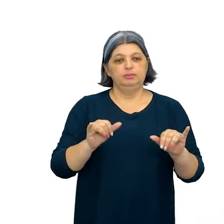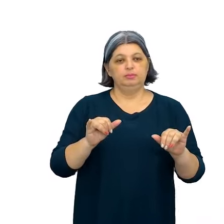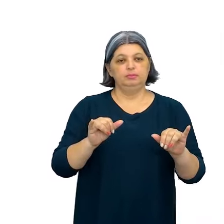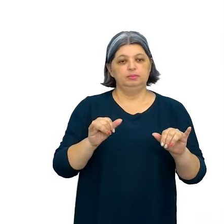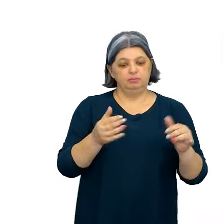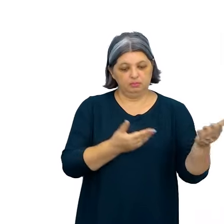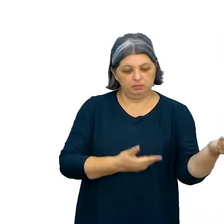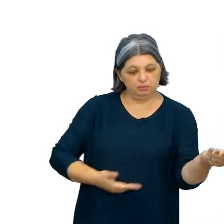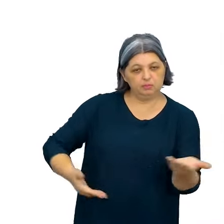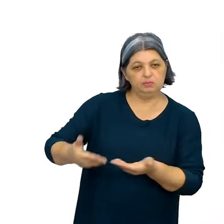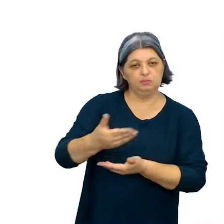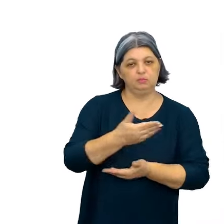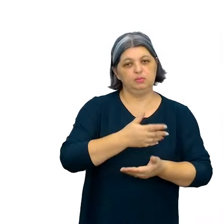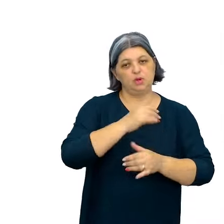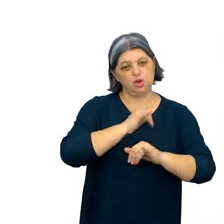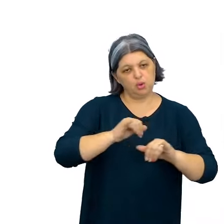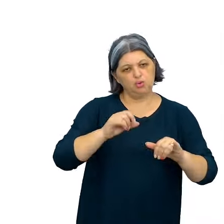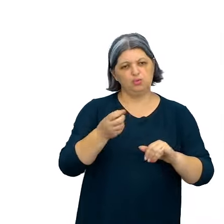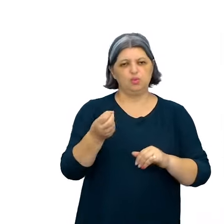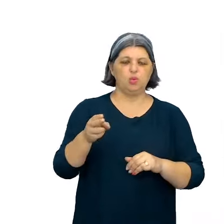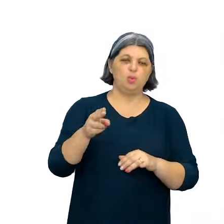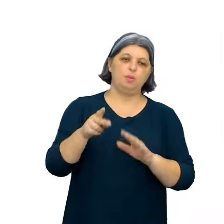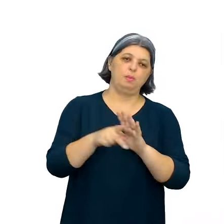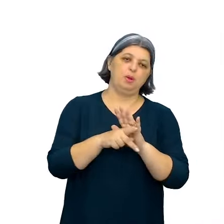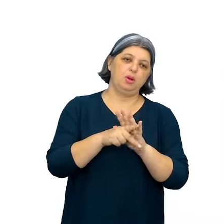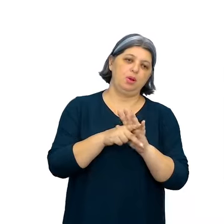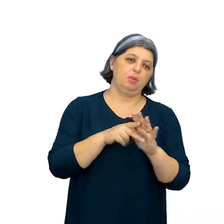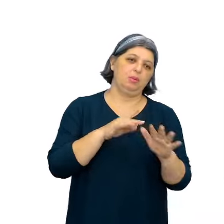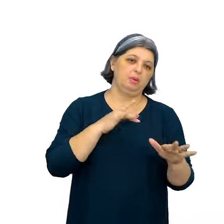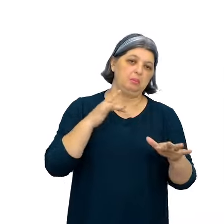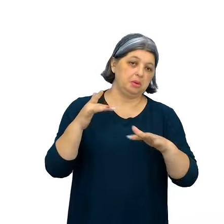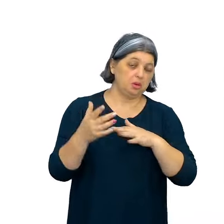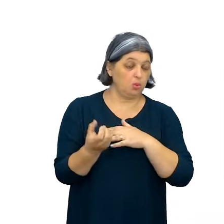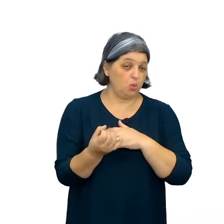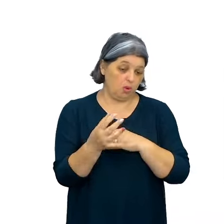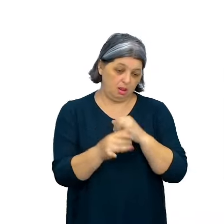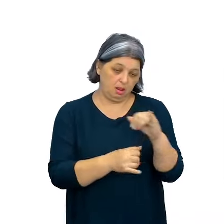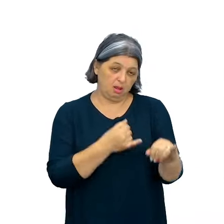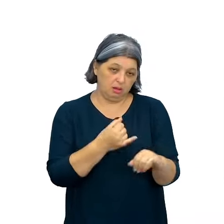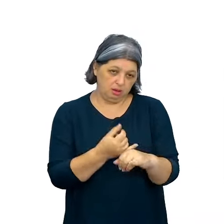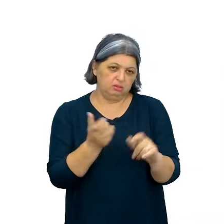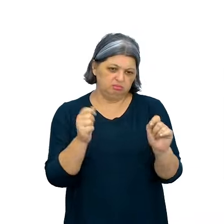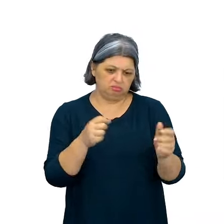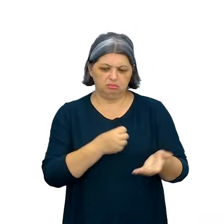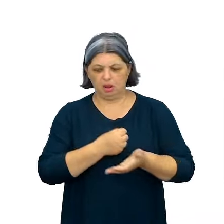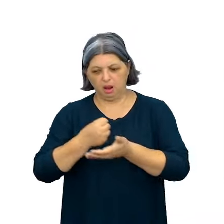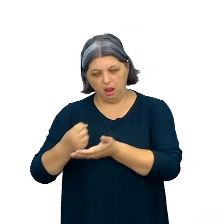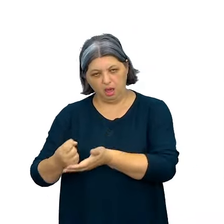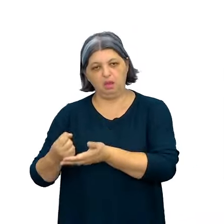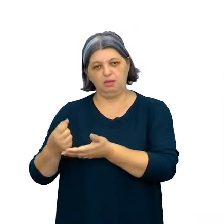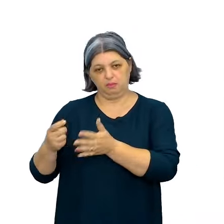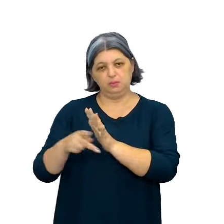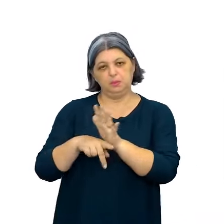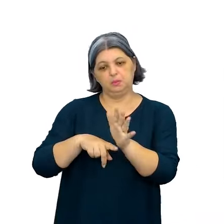compartilhasse com eles uma notícia através de alguma mídia, ou se tiver a internet à disposição, leve-os para pesquisar uma